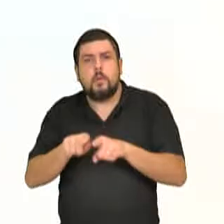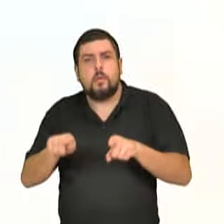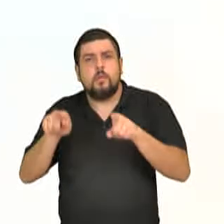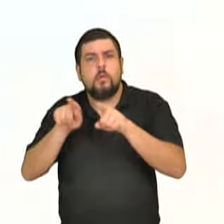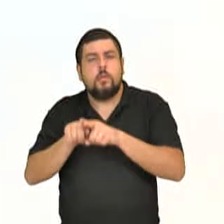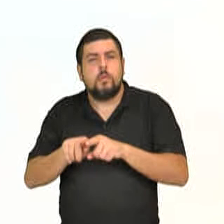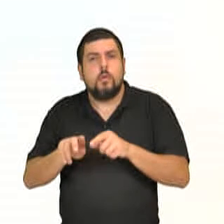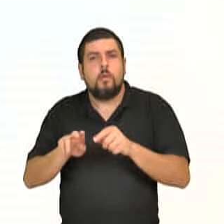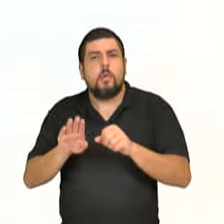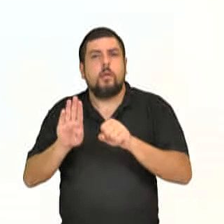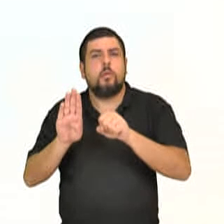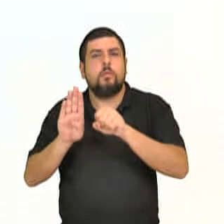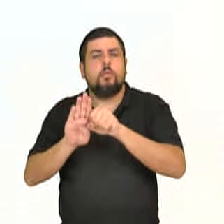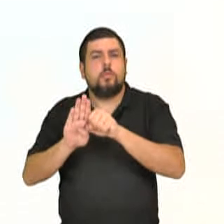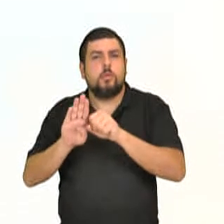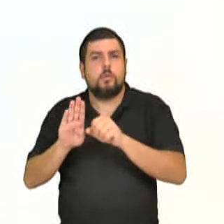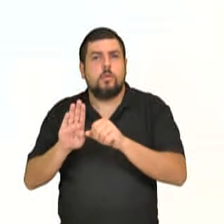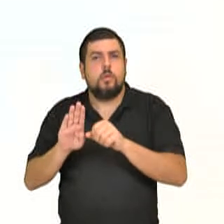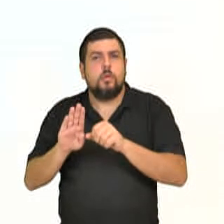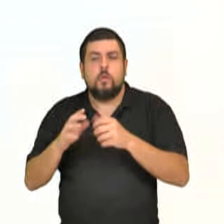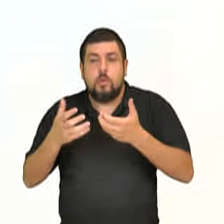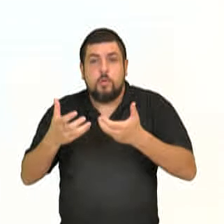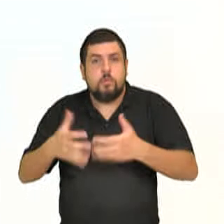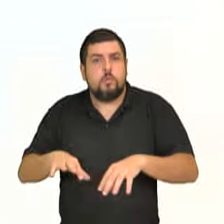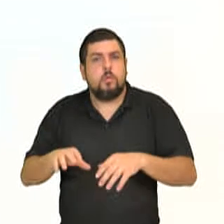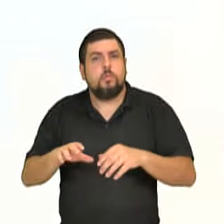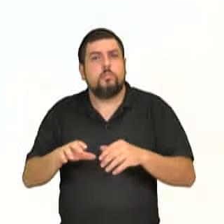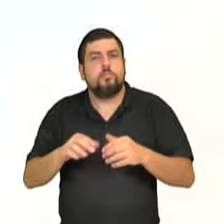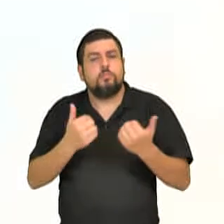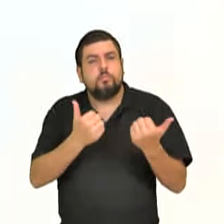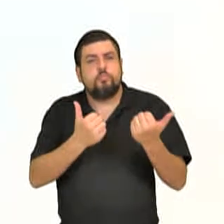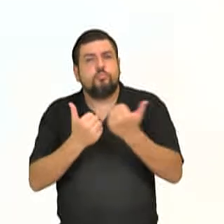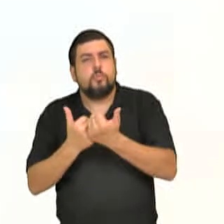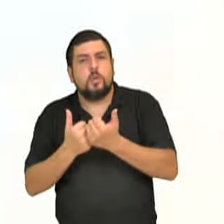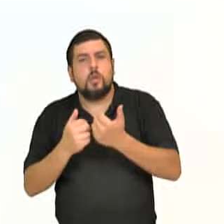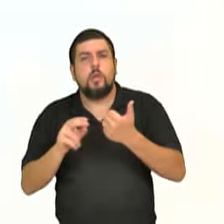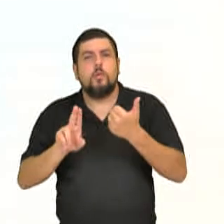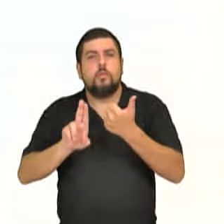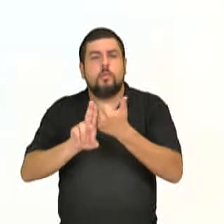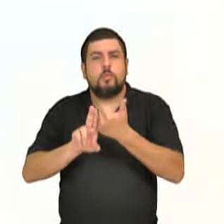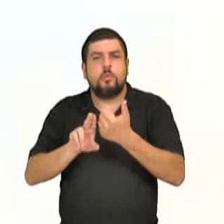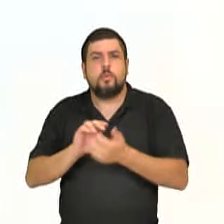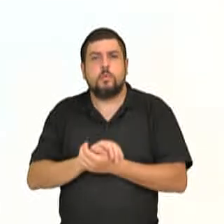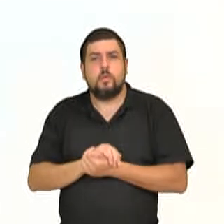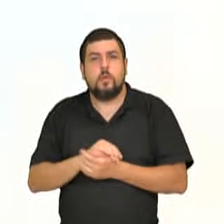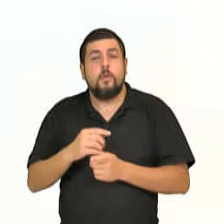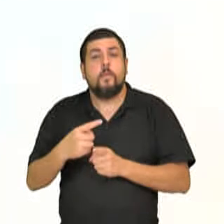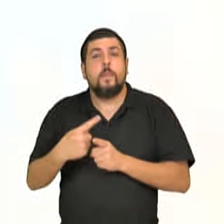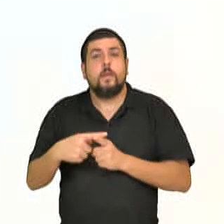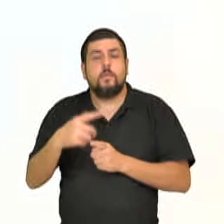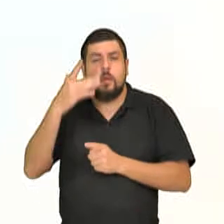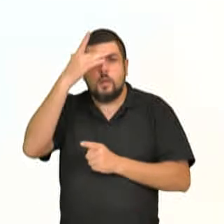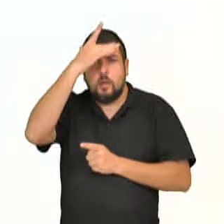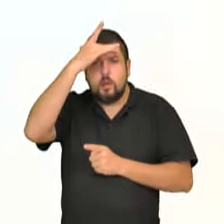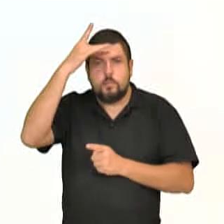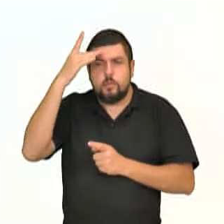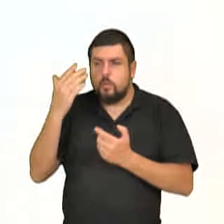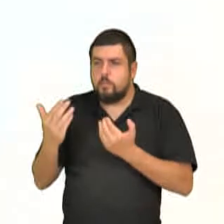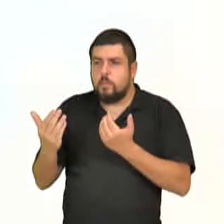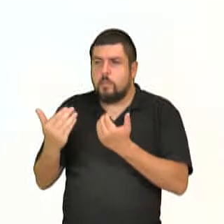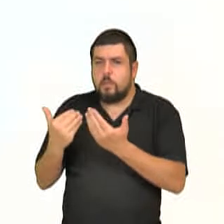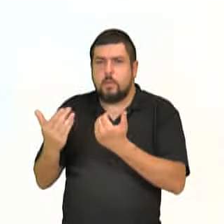há essa necessidade de repetir o substantivo? Porque os interlocutores, as pessoas que estão conversando, elas